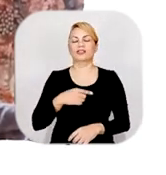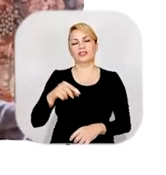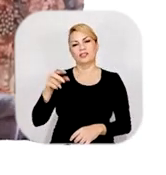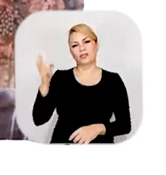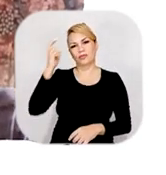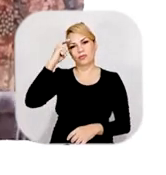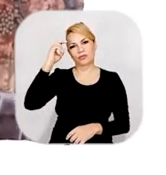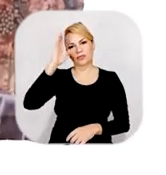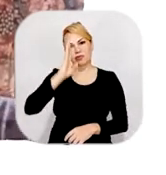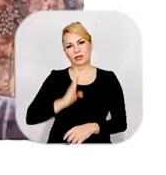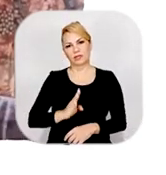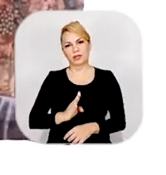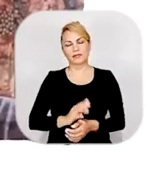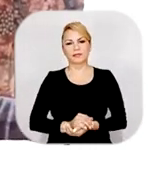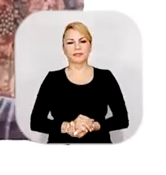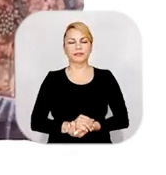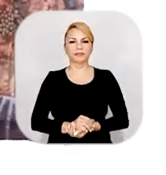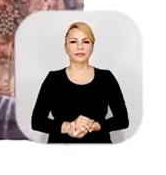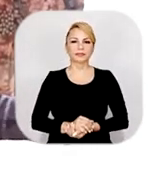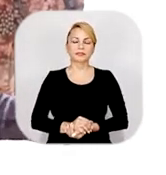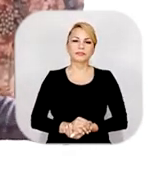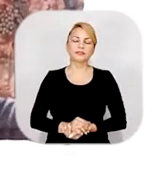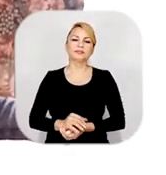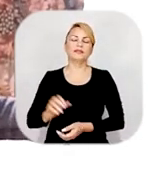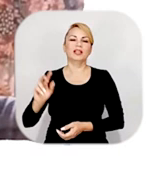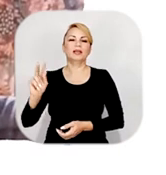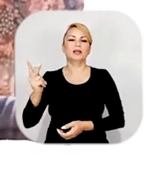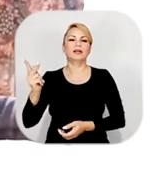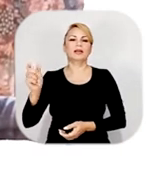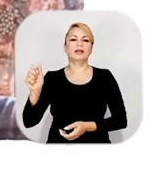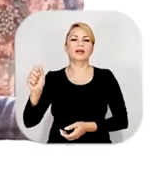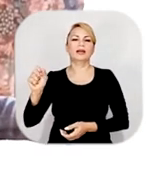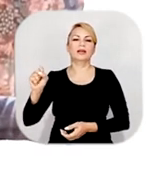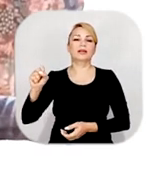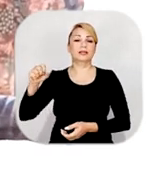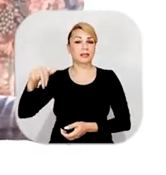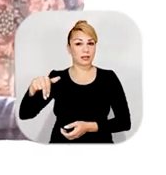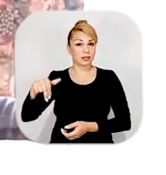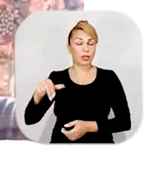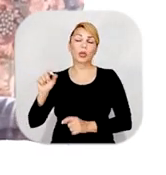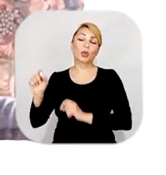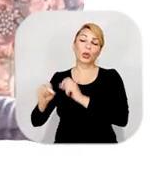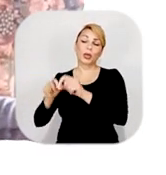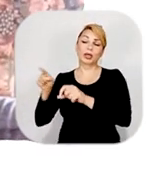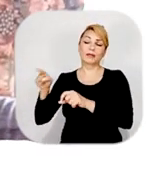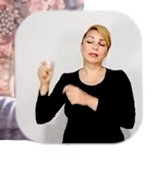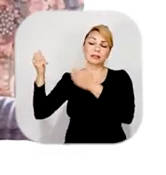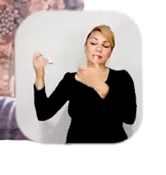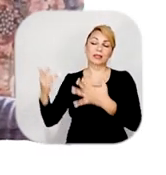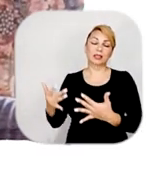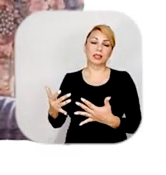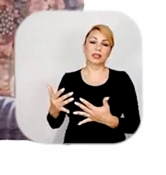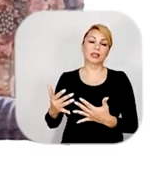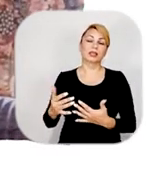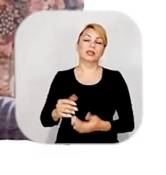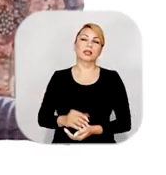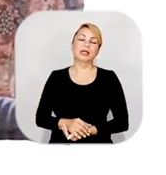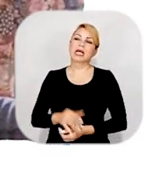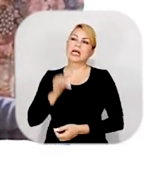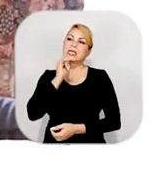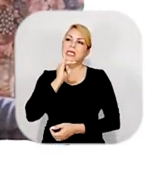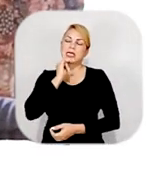né? O Raiz, o que você tem para dizer quando alguém diz que os